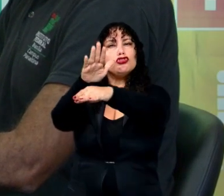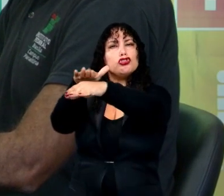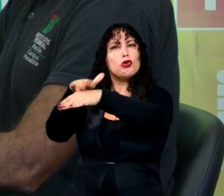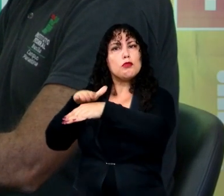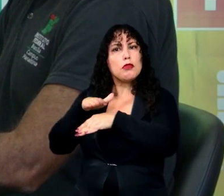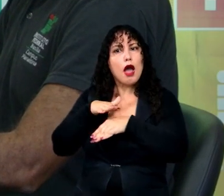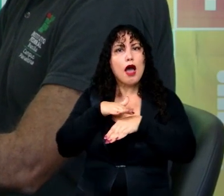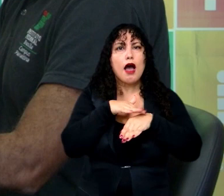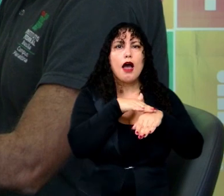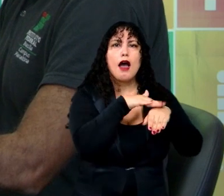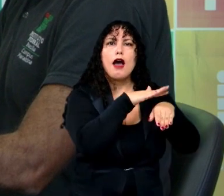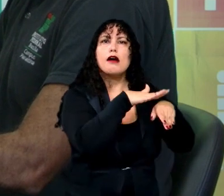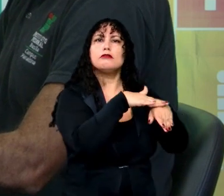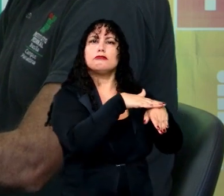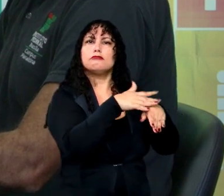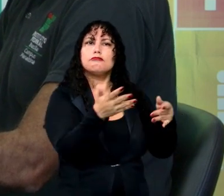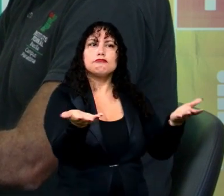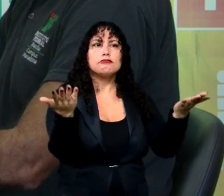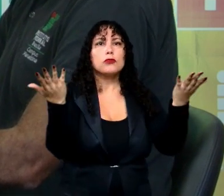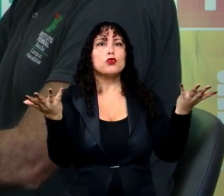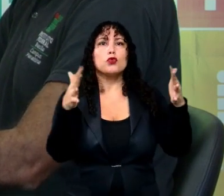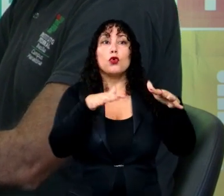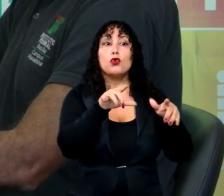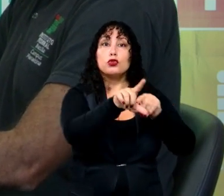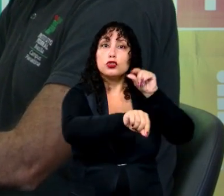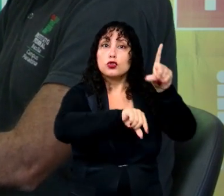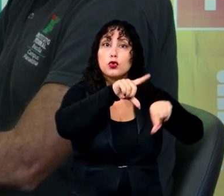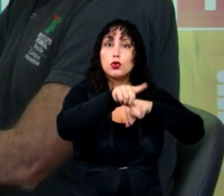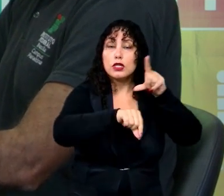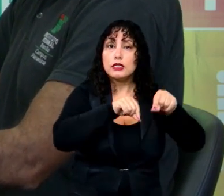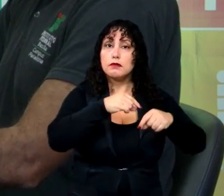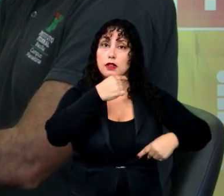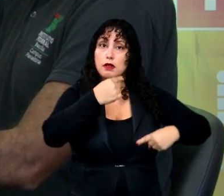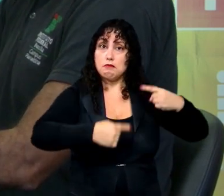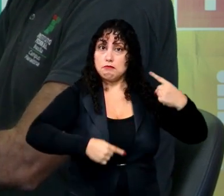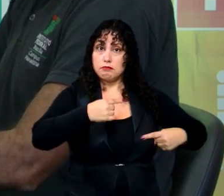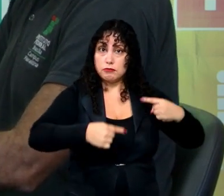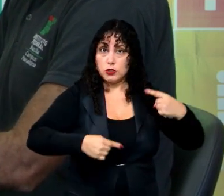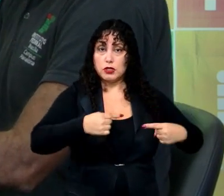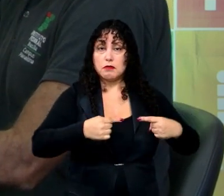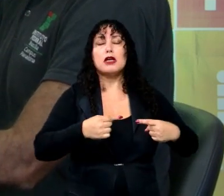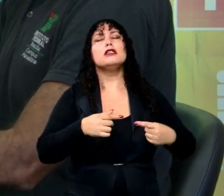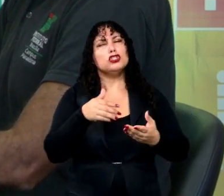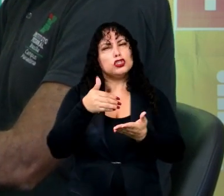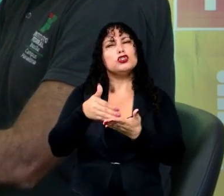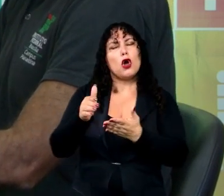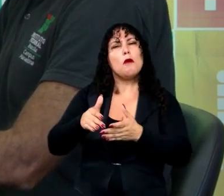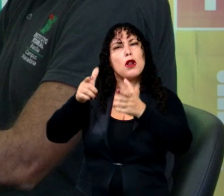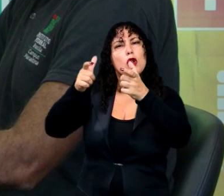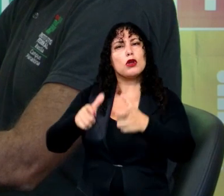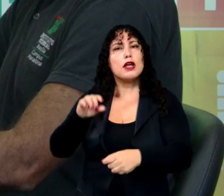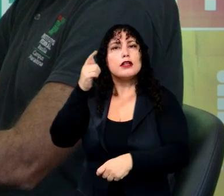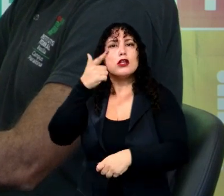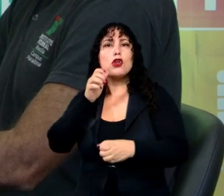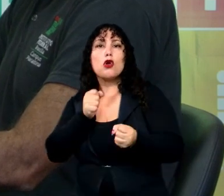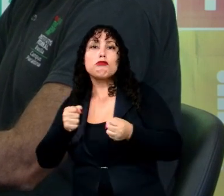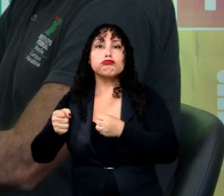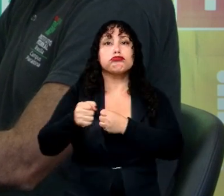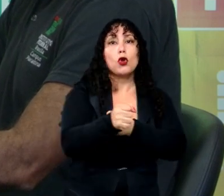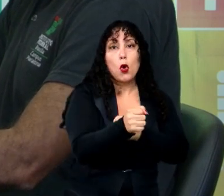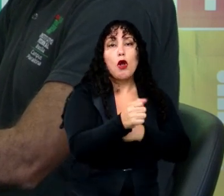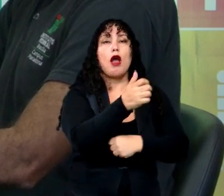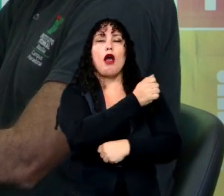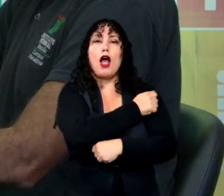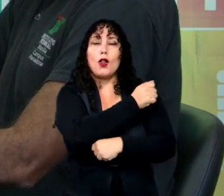tá eh Os Escolhidos pela política mas sempre sobra lugar e a gente consegue encaminhar alguns